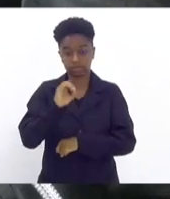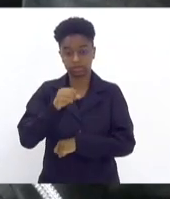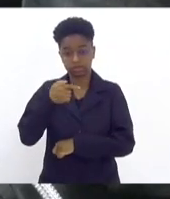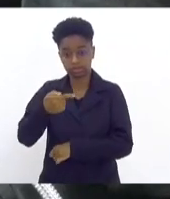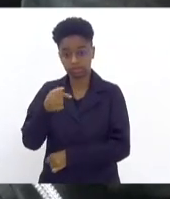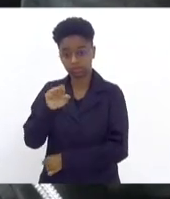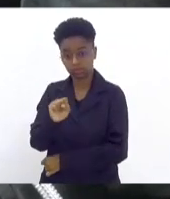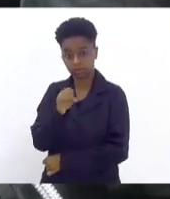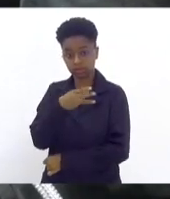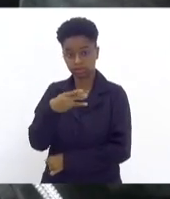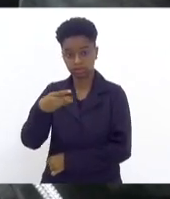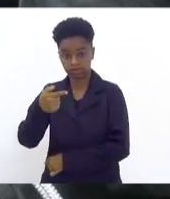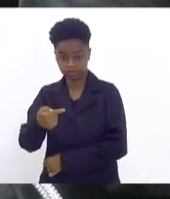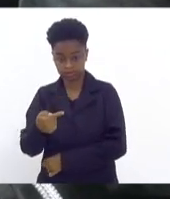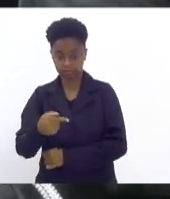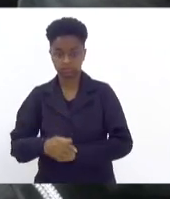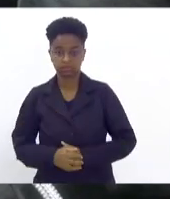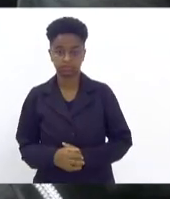0078337